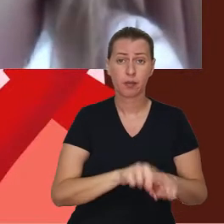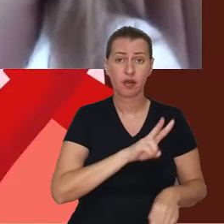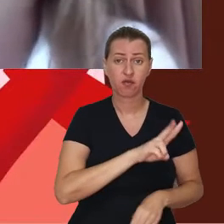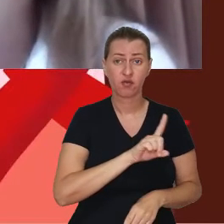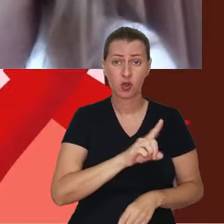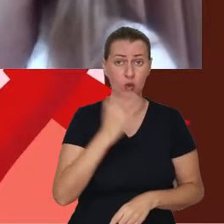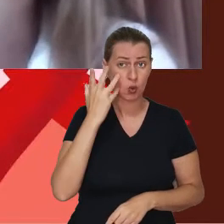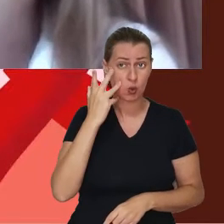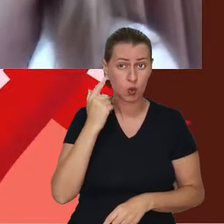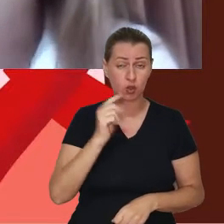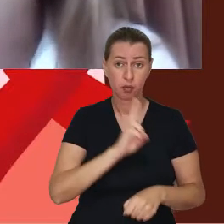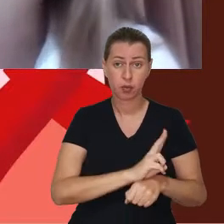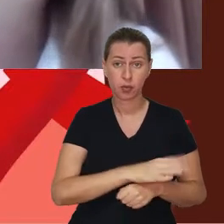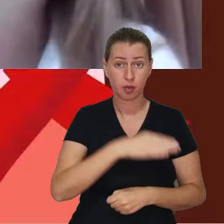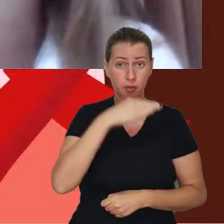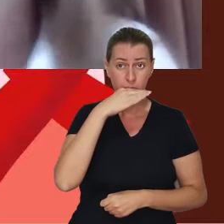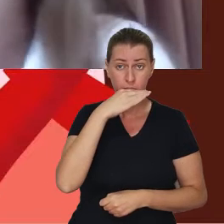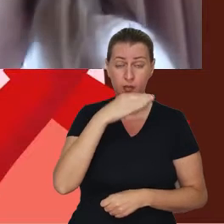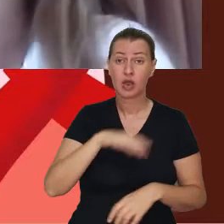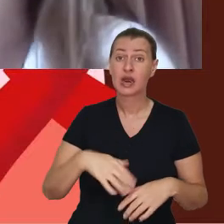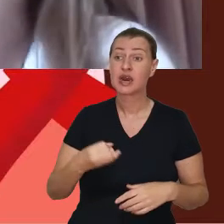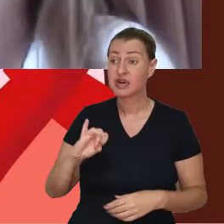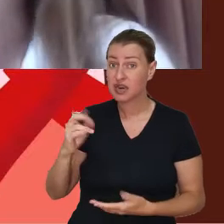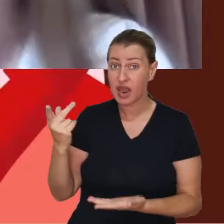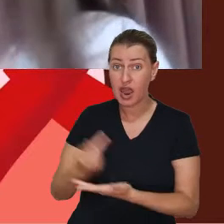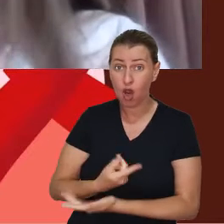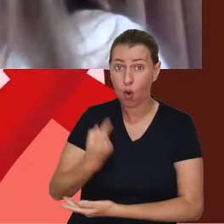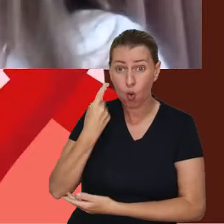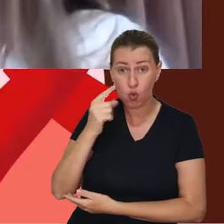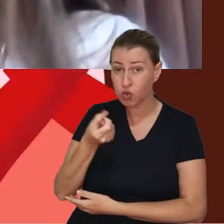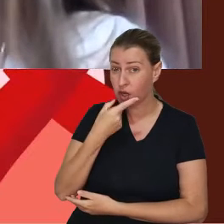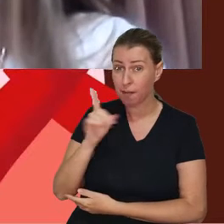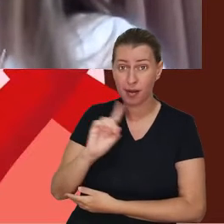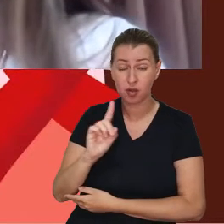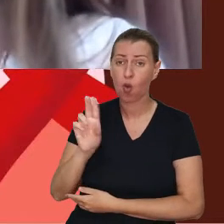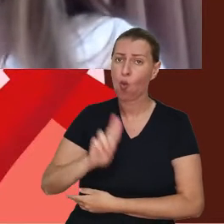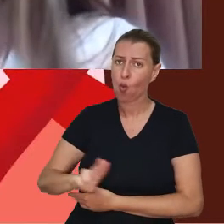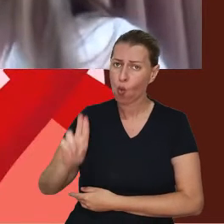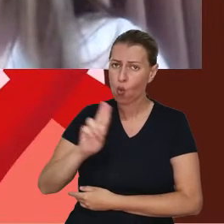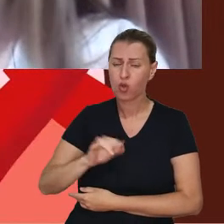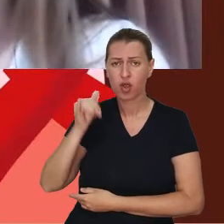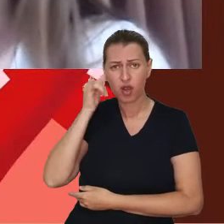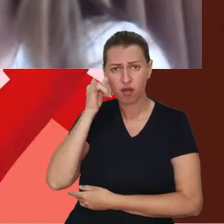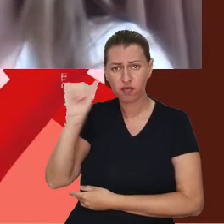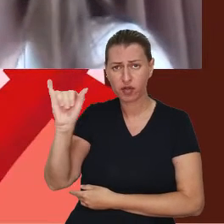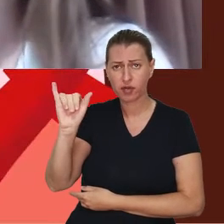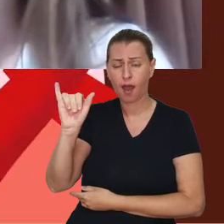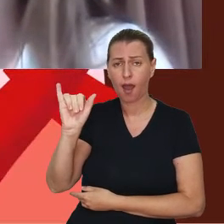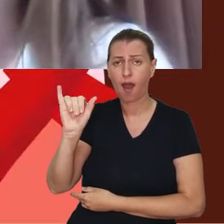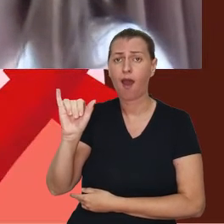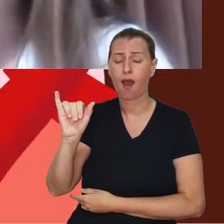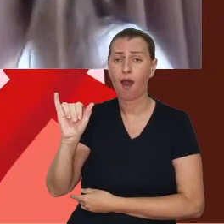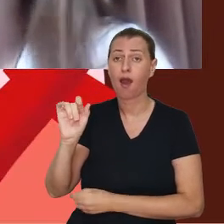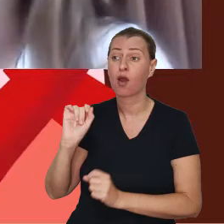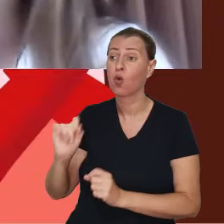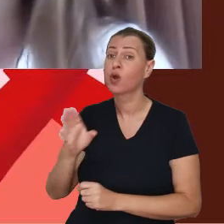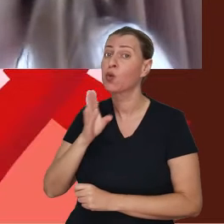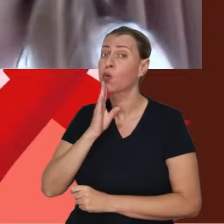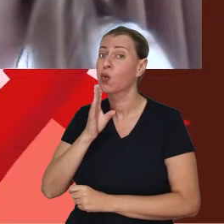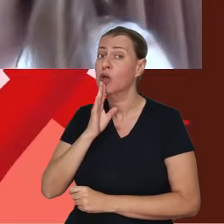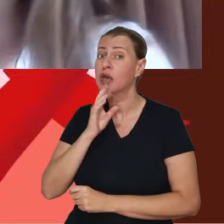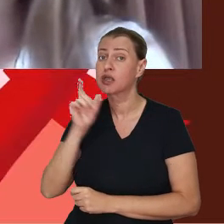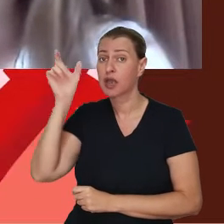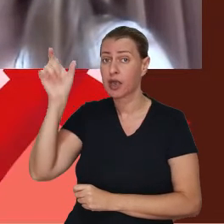prevenção combinada, né? Que seria conhecer a sorologia do parceiro, ou então usar preservativo, para estar somando